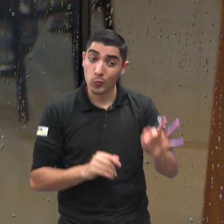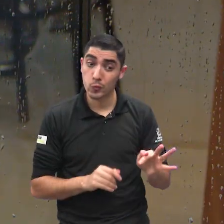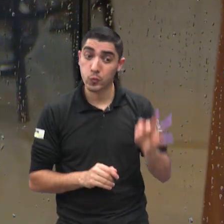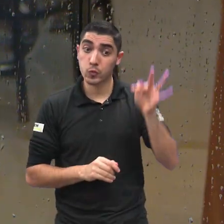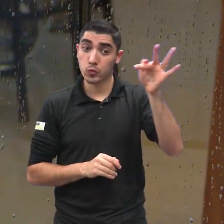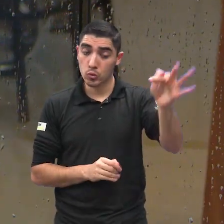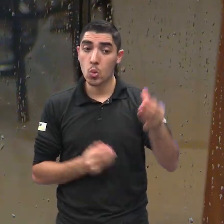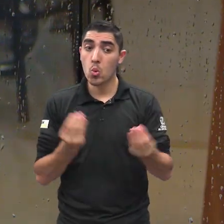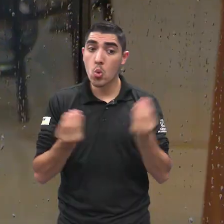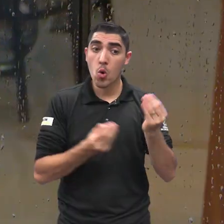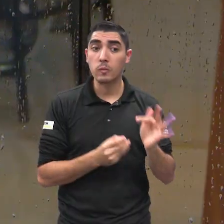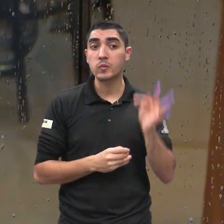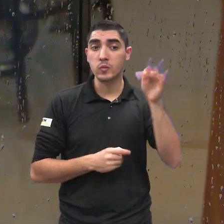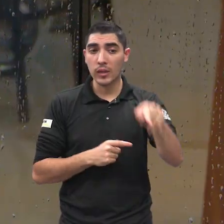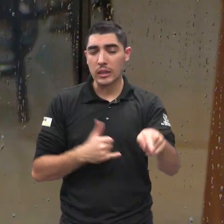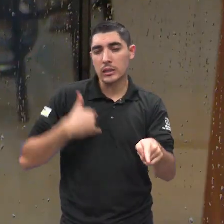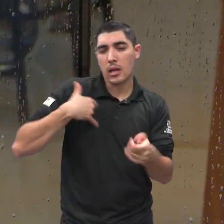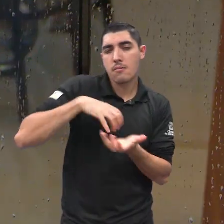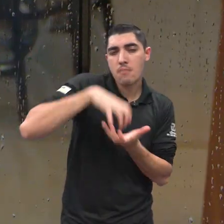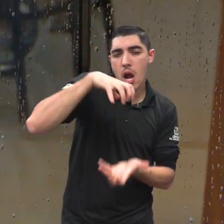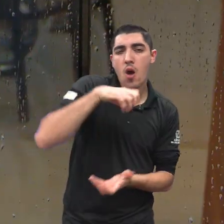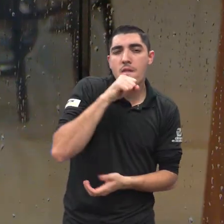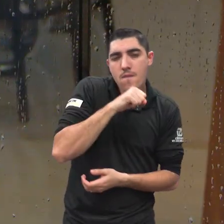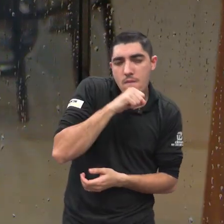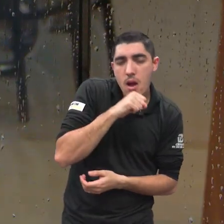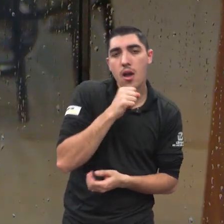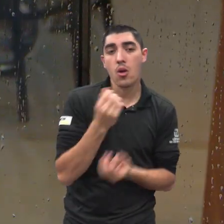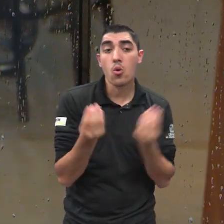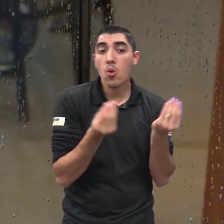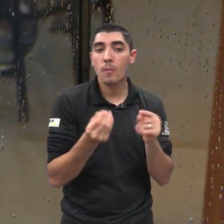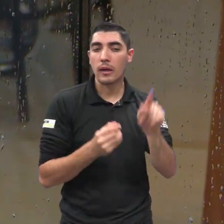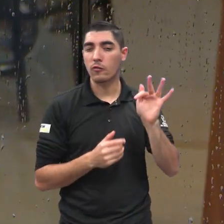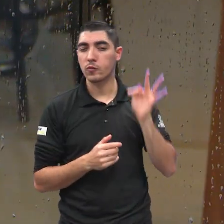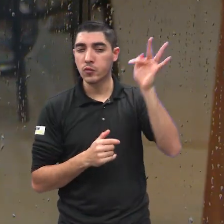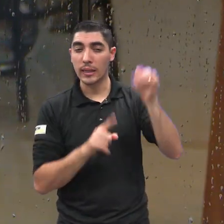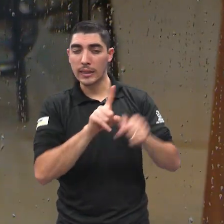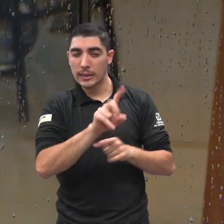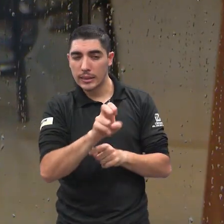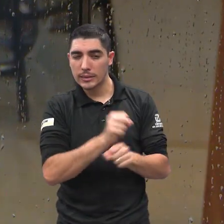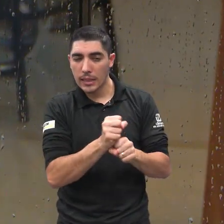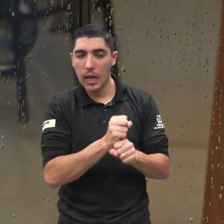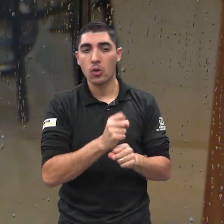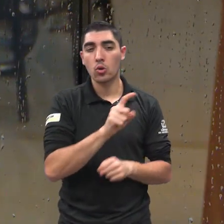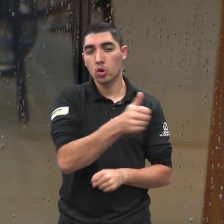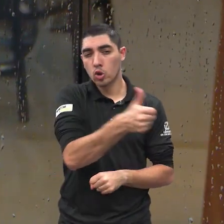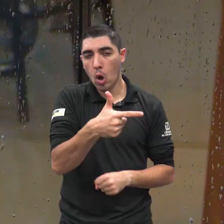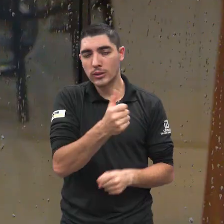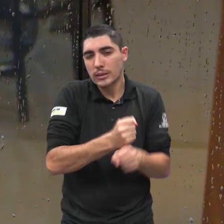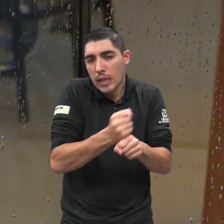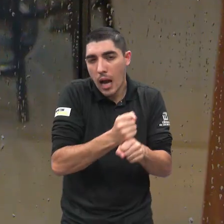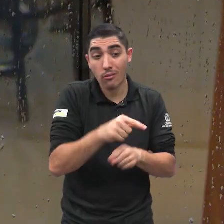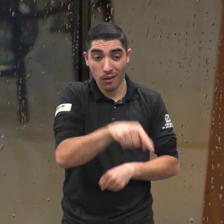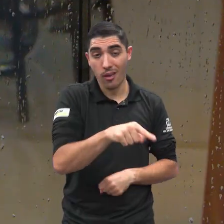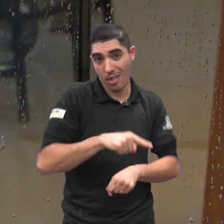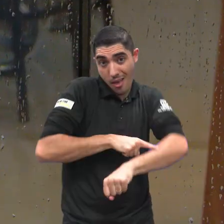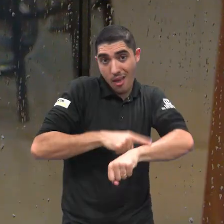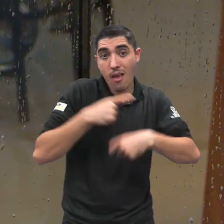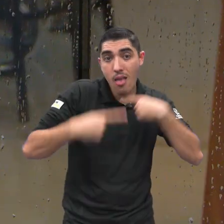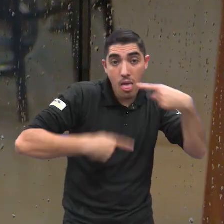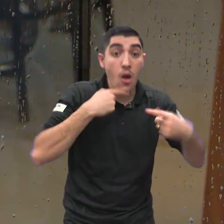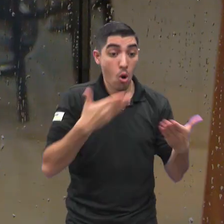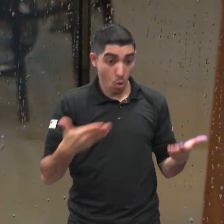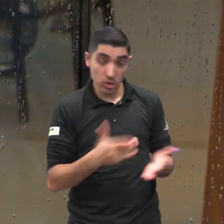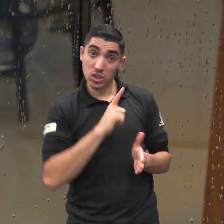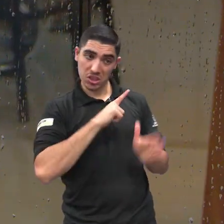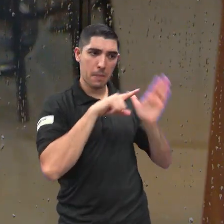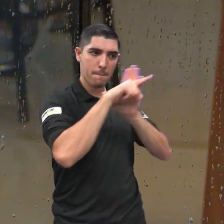De pensar no como vai ser esse cachorro idoso, como vai ser esse São Bernardo com 15 anos, com 12 anos, né? Então, hoje em dia, já tem sim